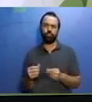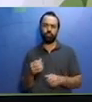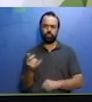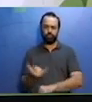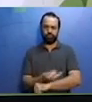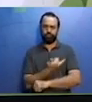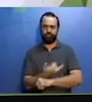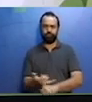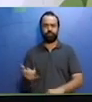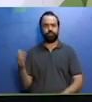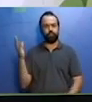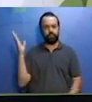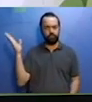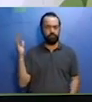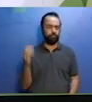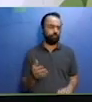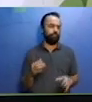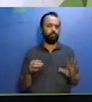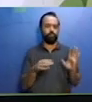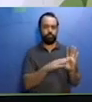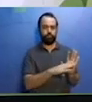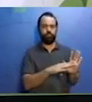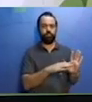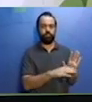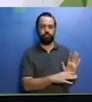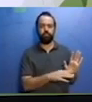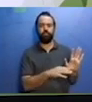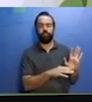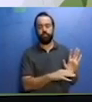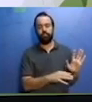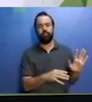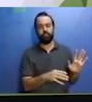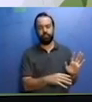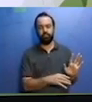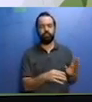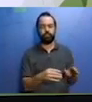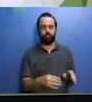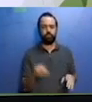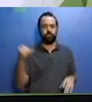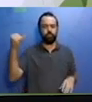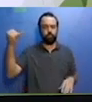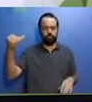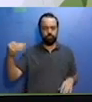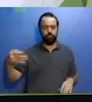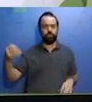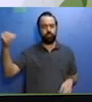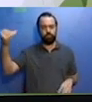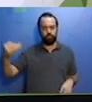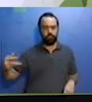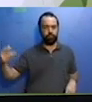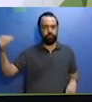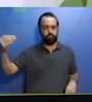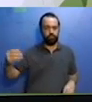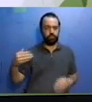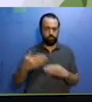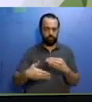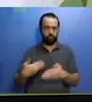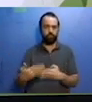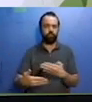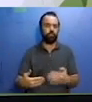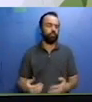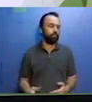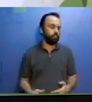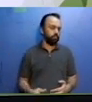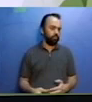a catação, a tamização, levigação, separação magnética,